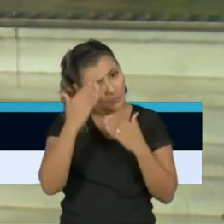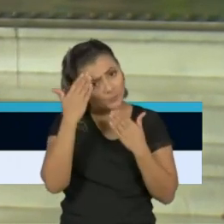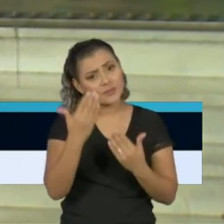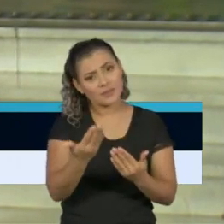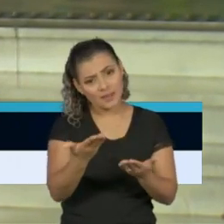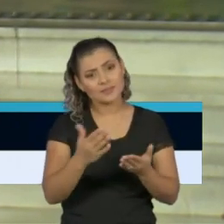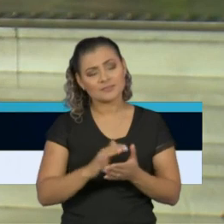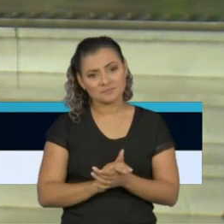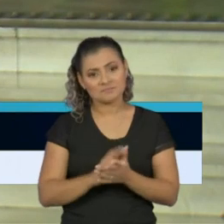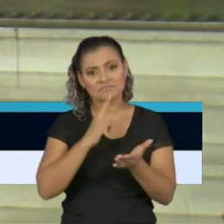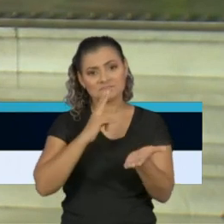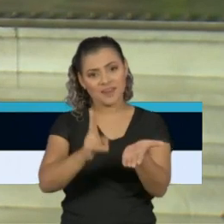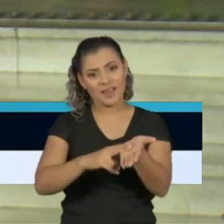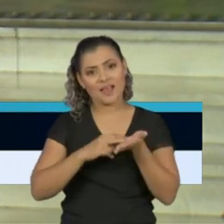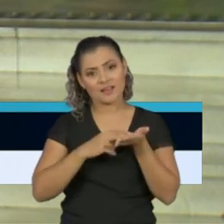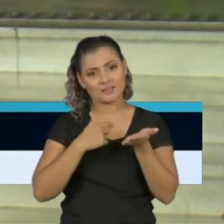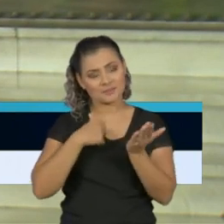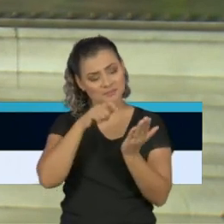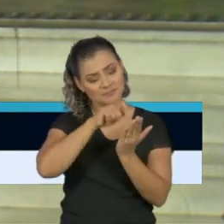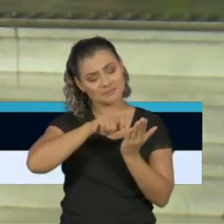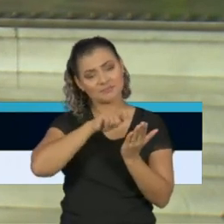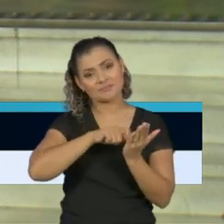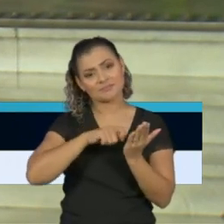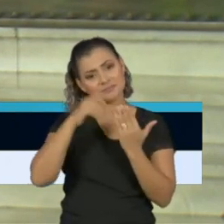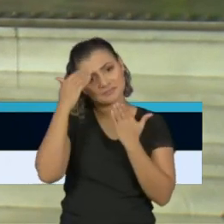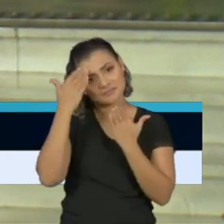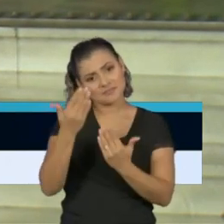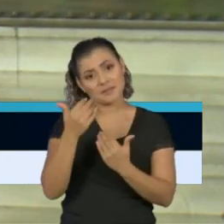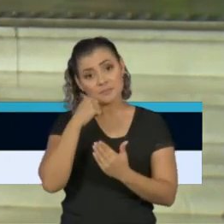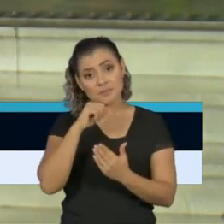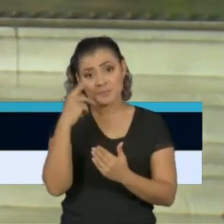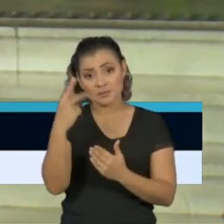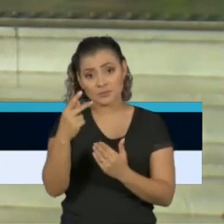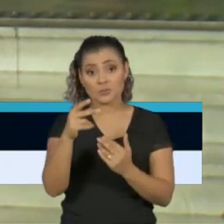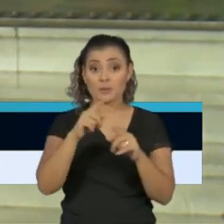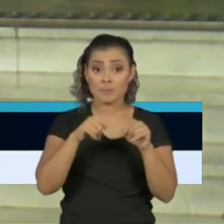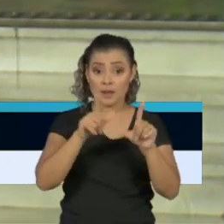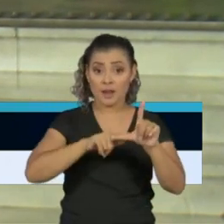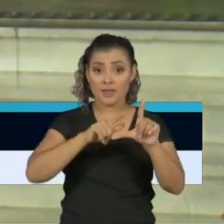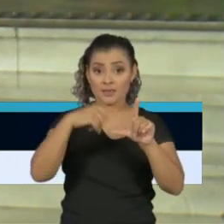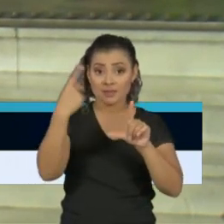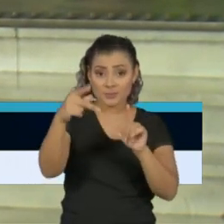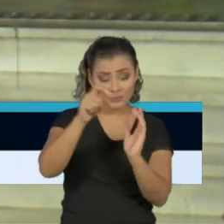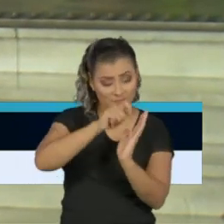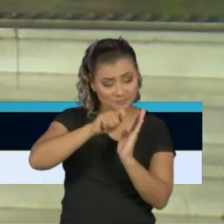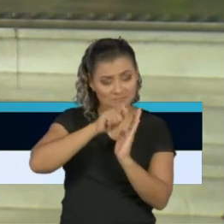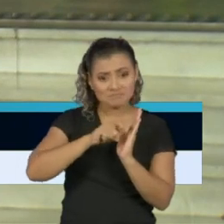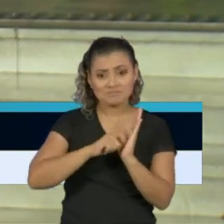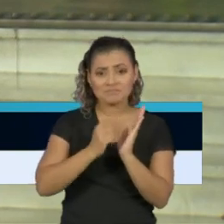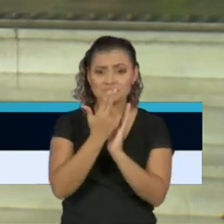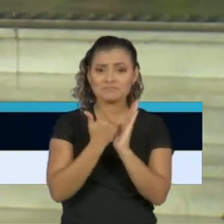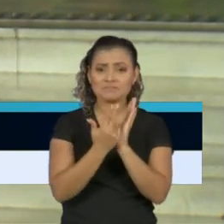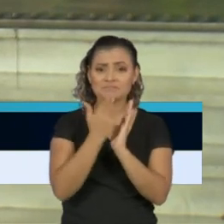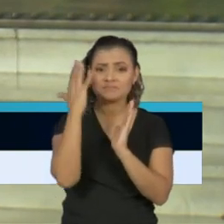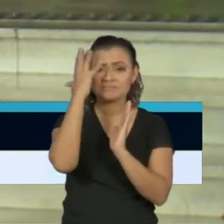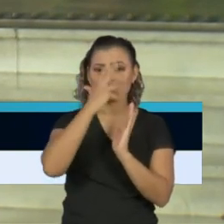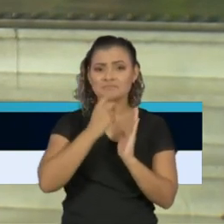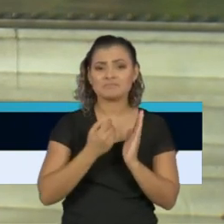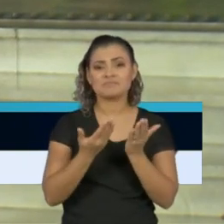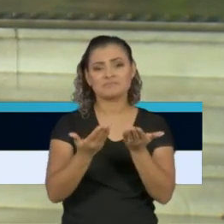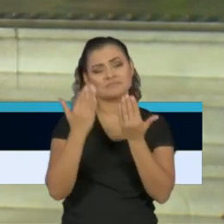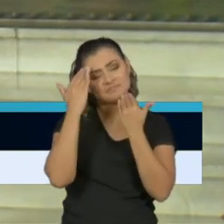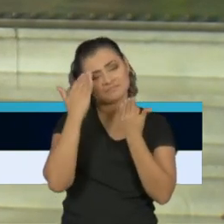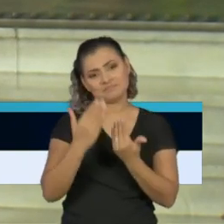também pela mensagem que me dirigiu através da sua mãe, mas com a sua letra, com a sua grafia e o seu lindo desenho.